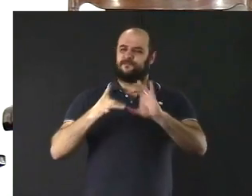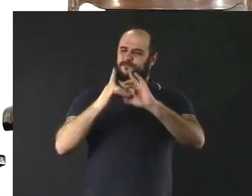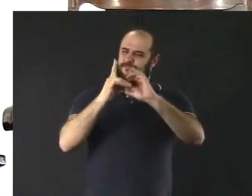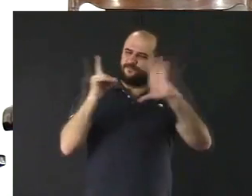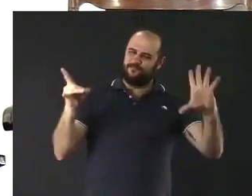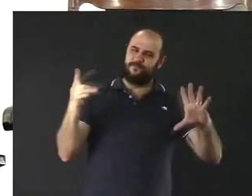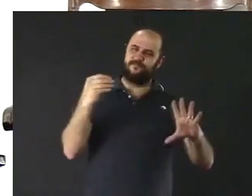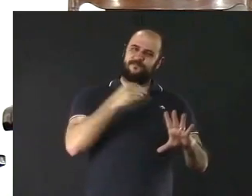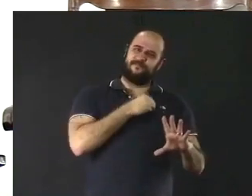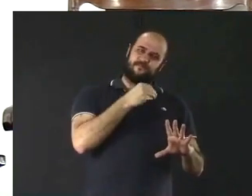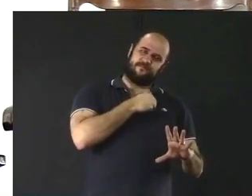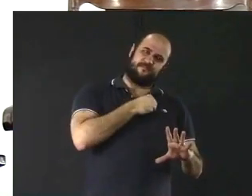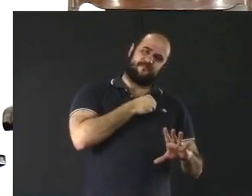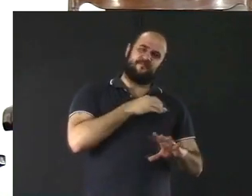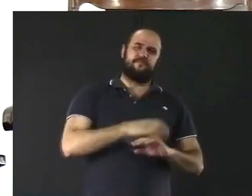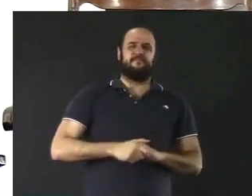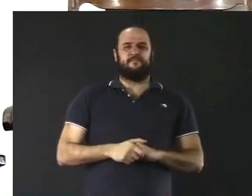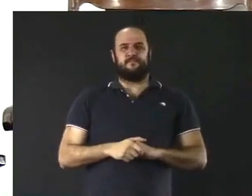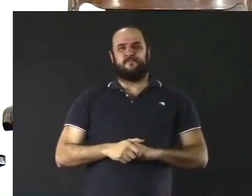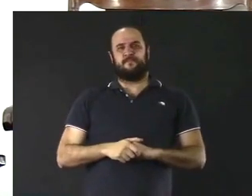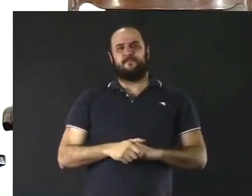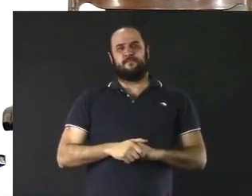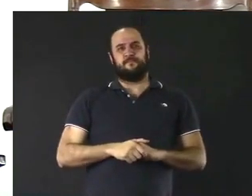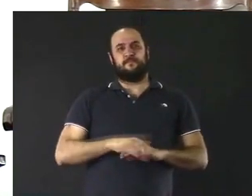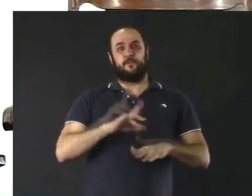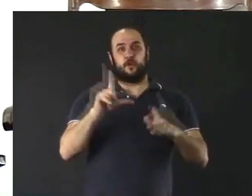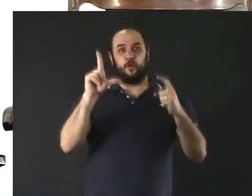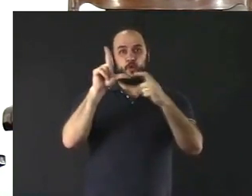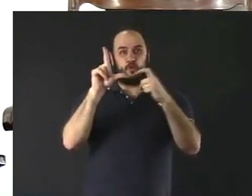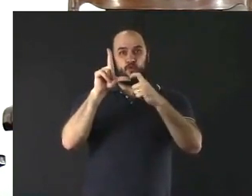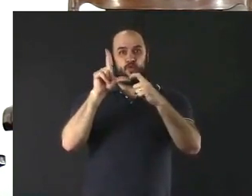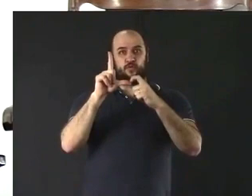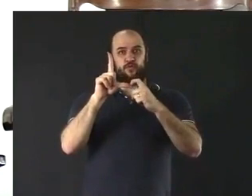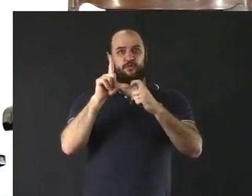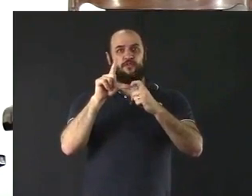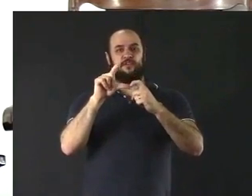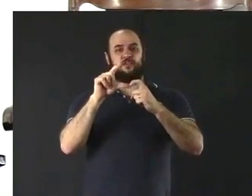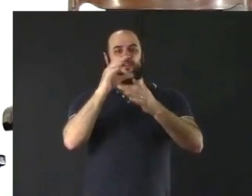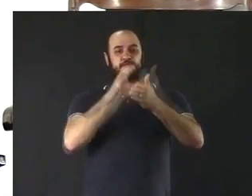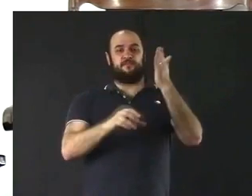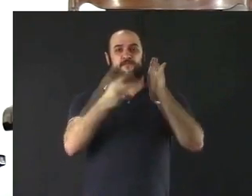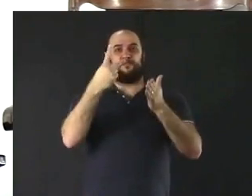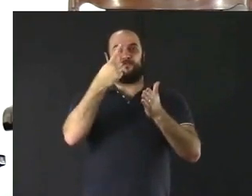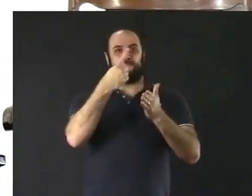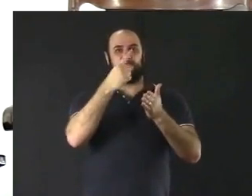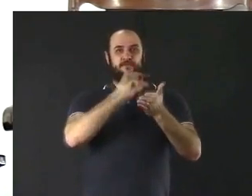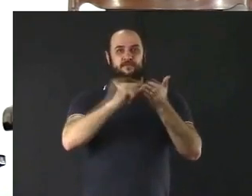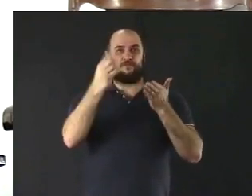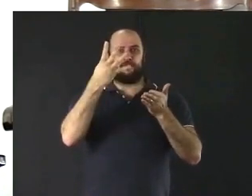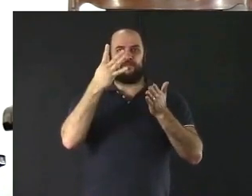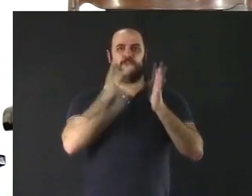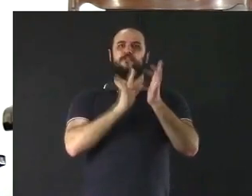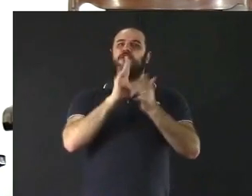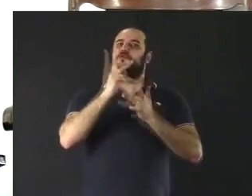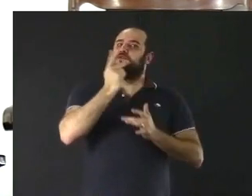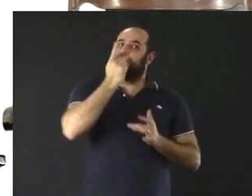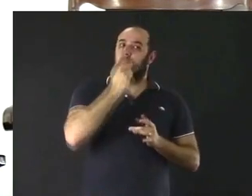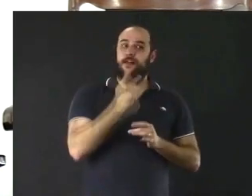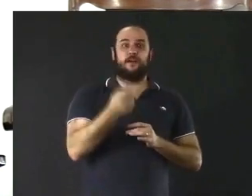pecado. Alguns textos, como Lucas 21, 34, Jesus diz: